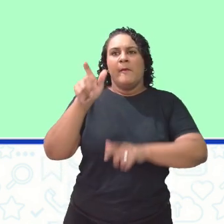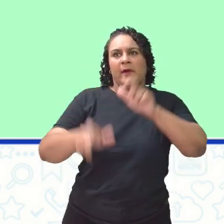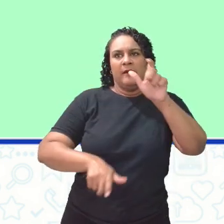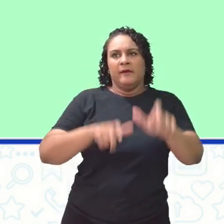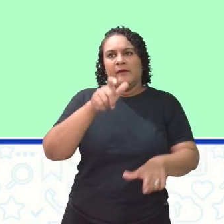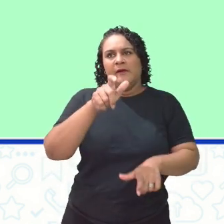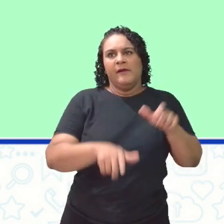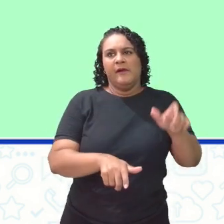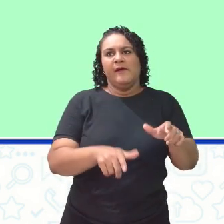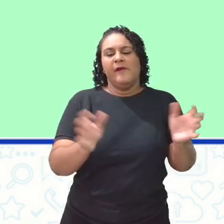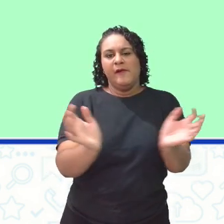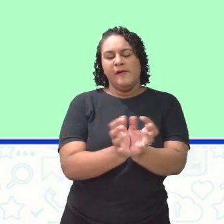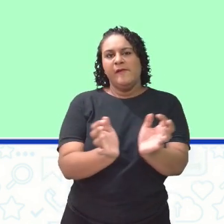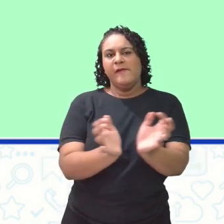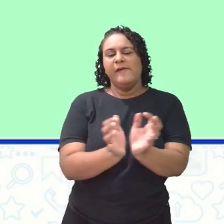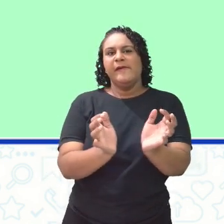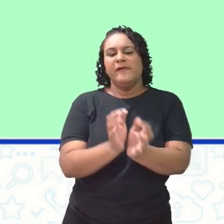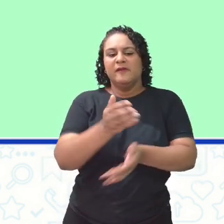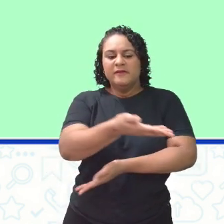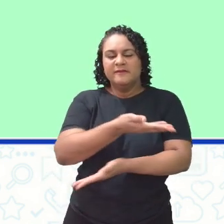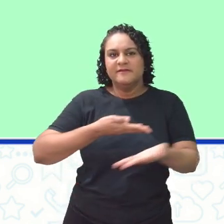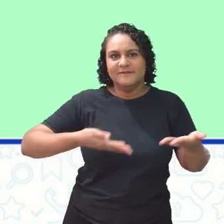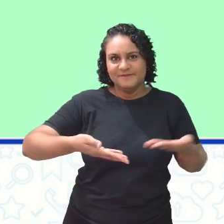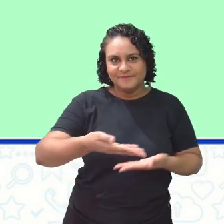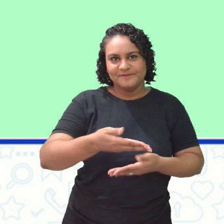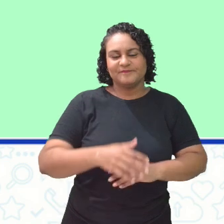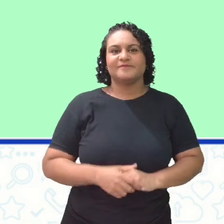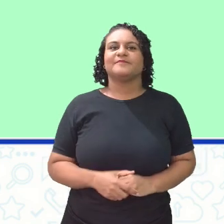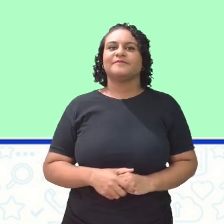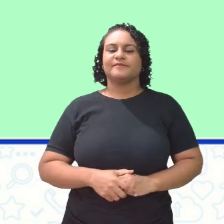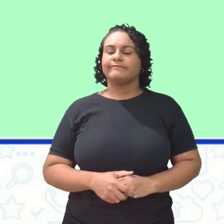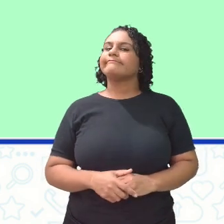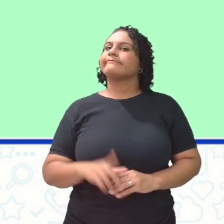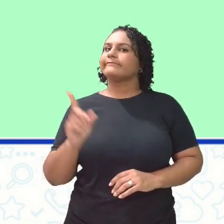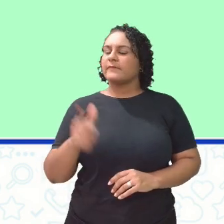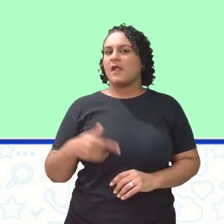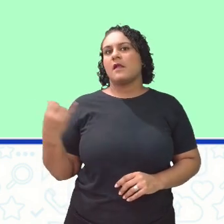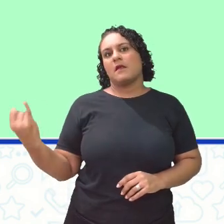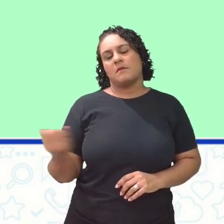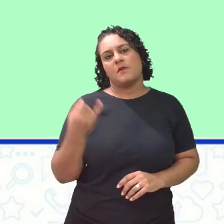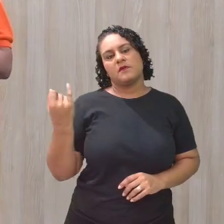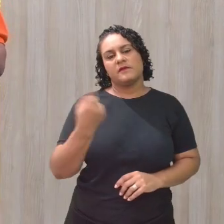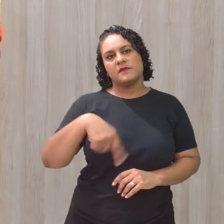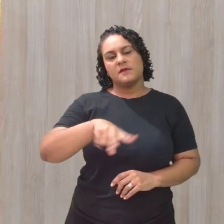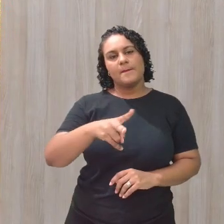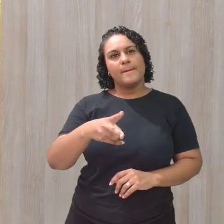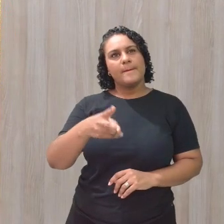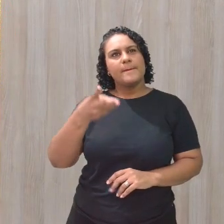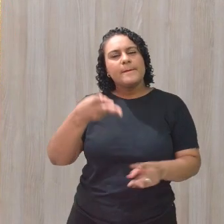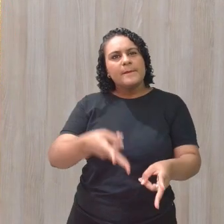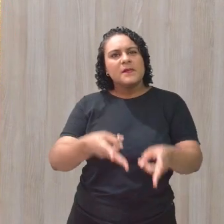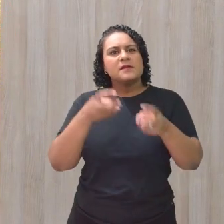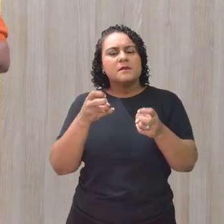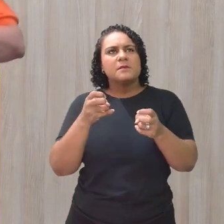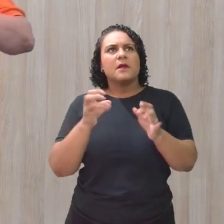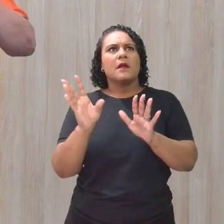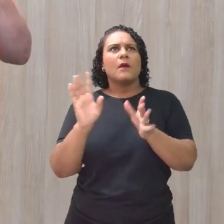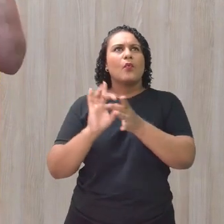indivíduo e do grupo que se expressa. Então, isso é muito importante, você perceber que os